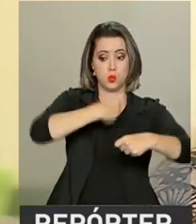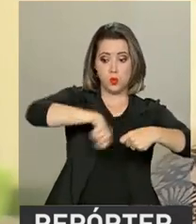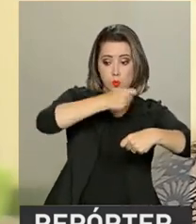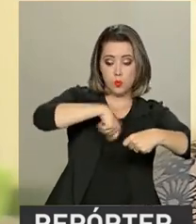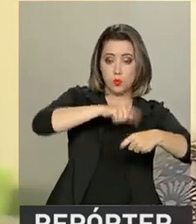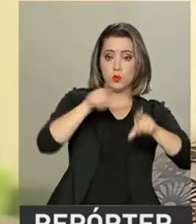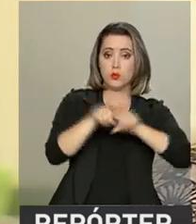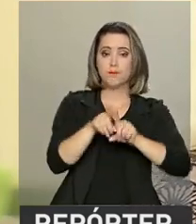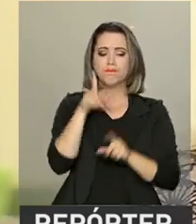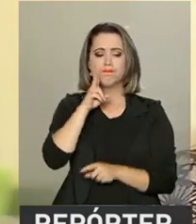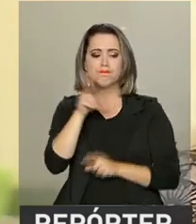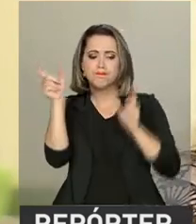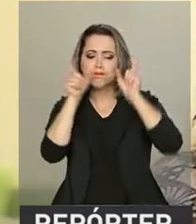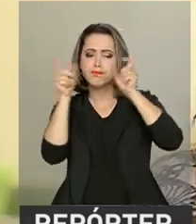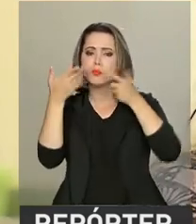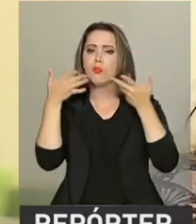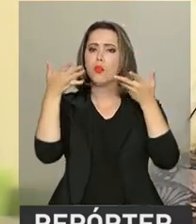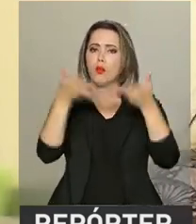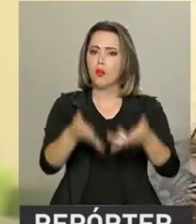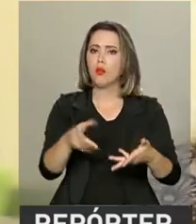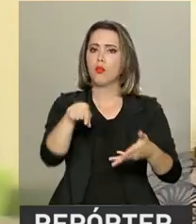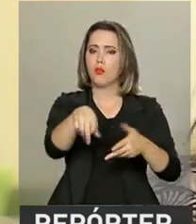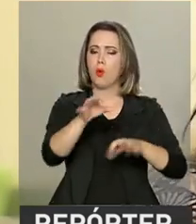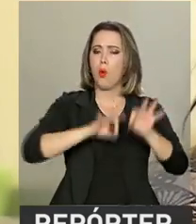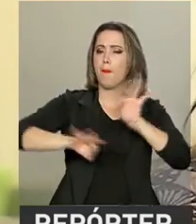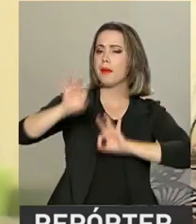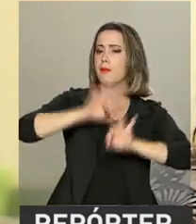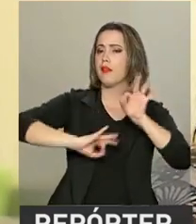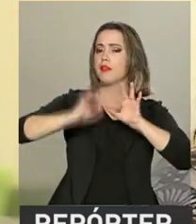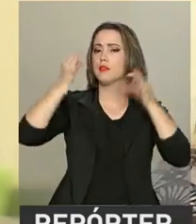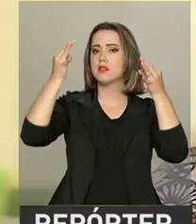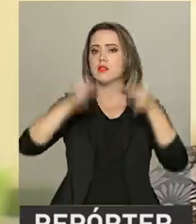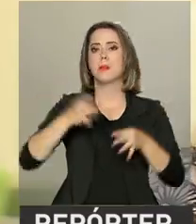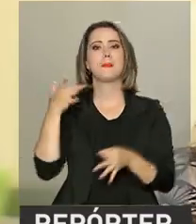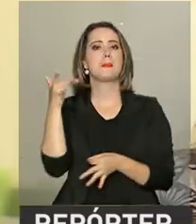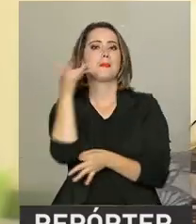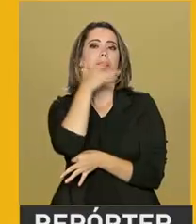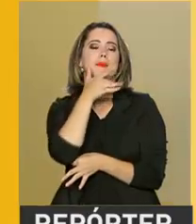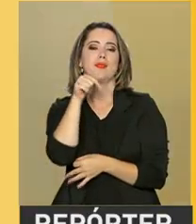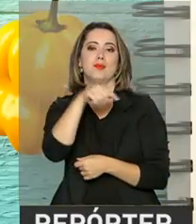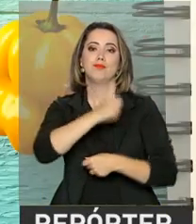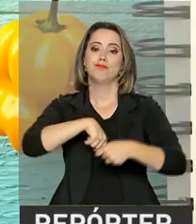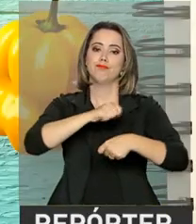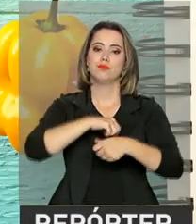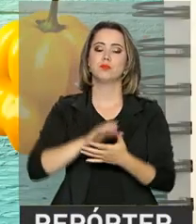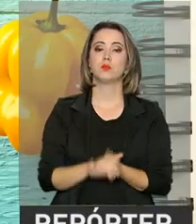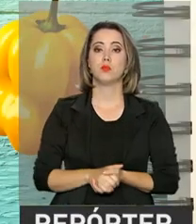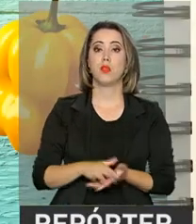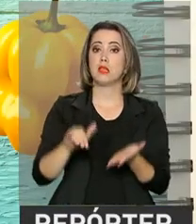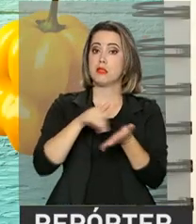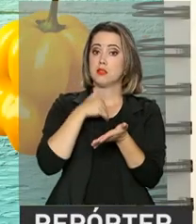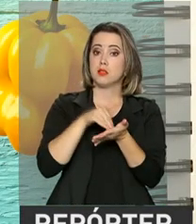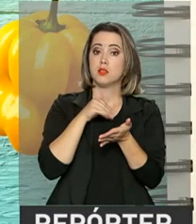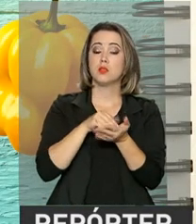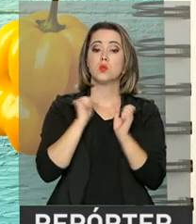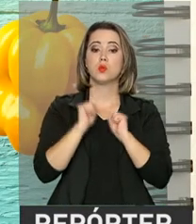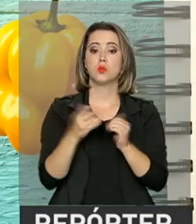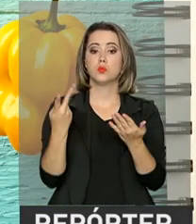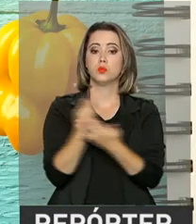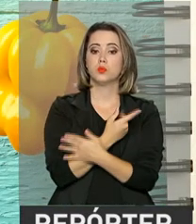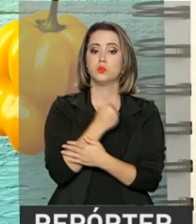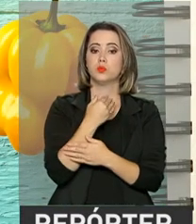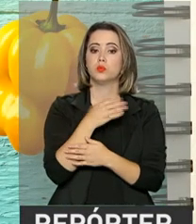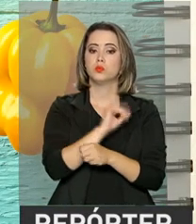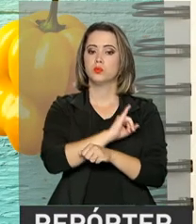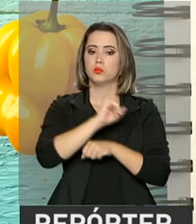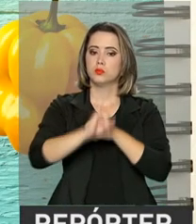olhar mais voltado para o preparo mesmo, mais saboroso dos alimentos. As inscrições podem ser feitas no site